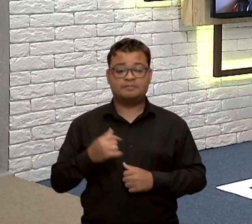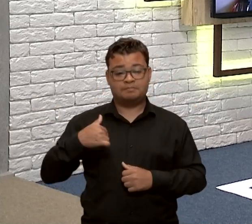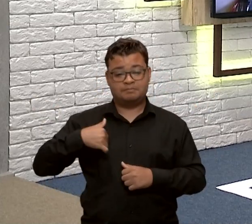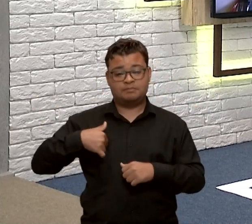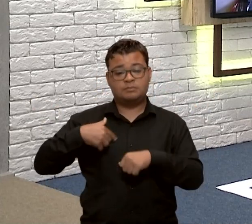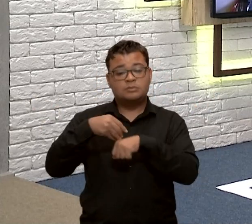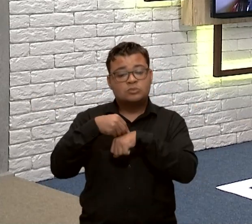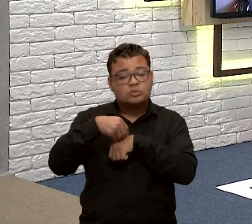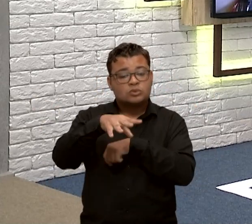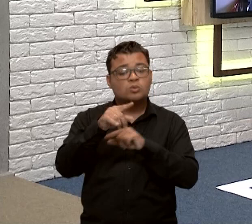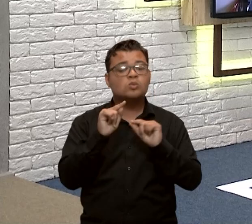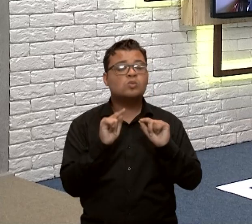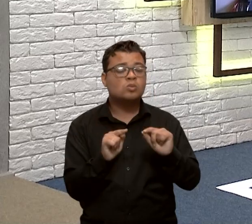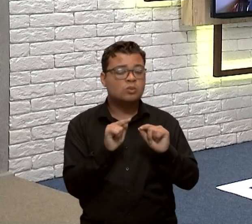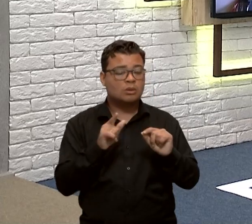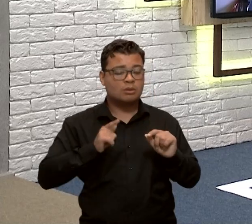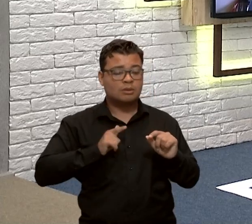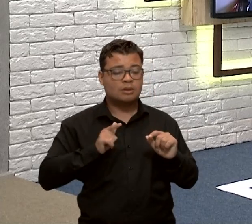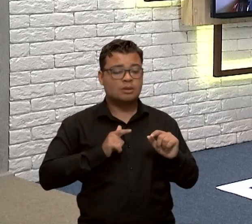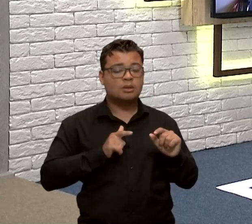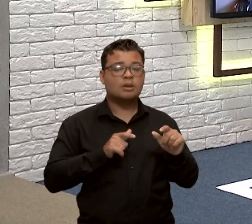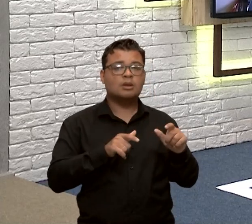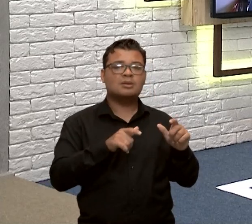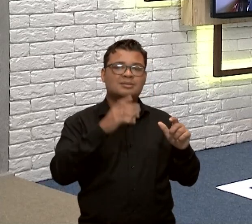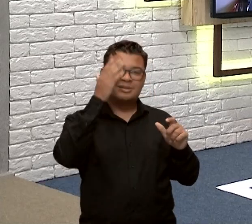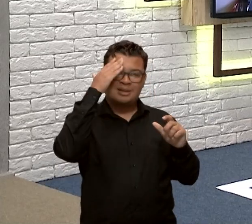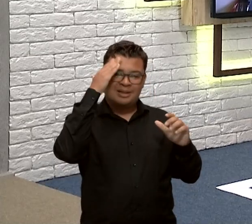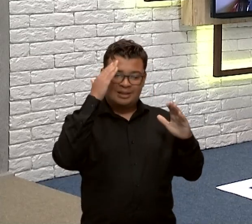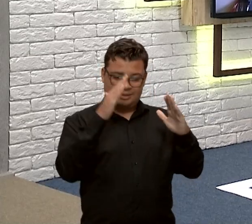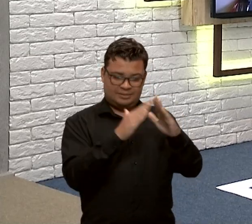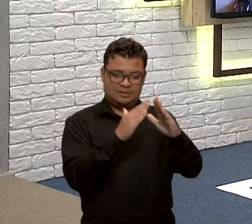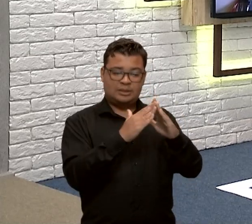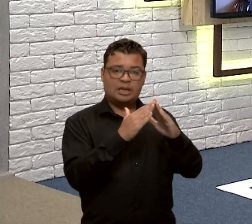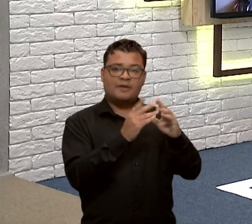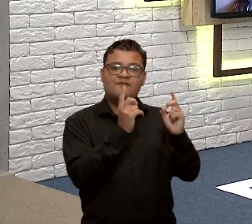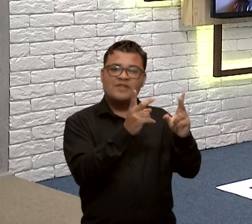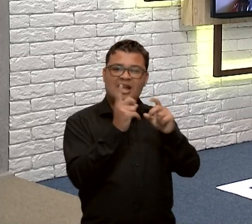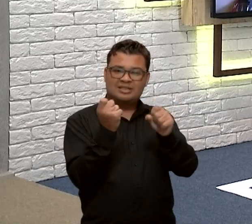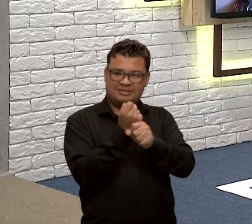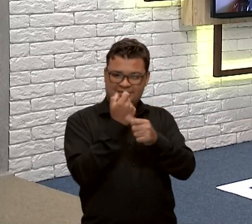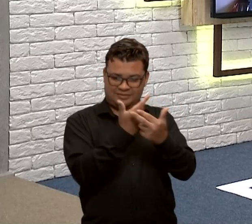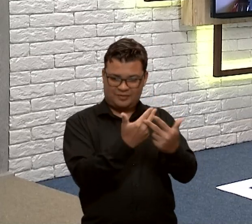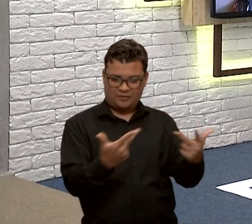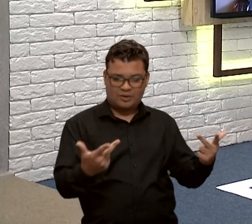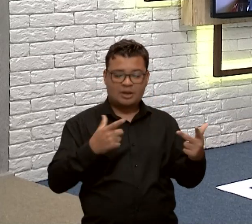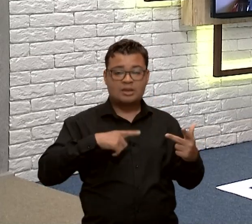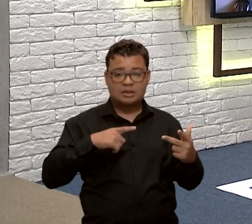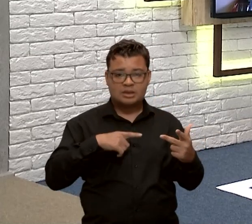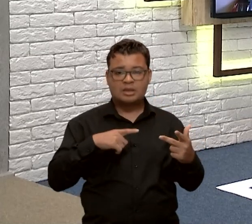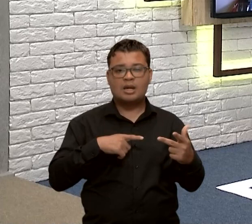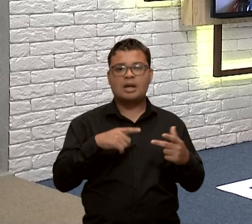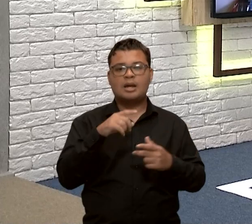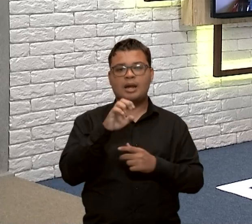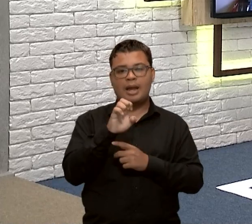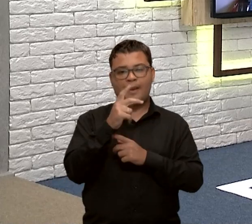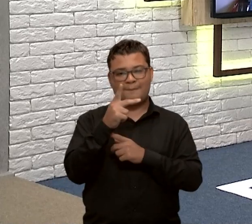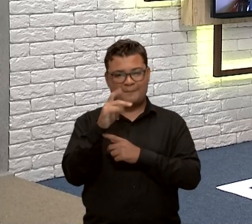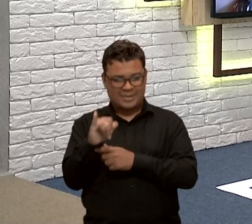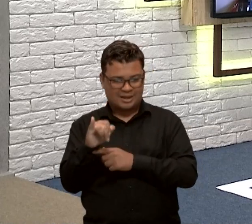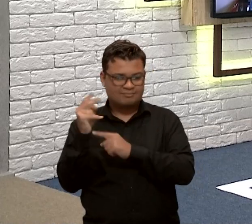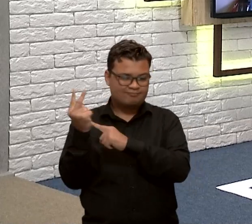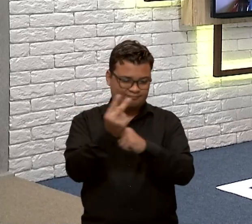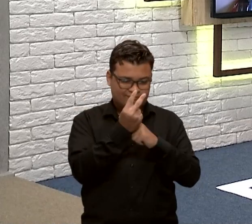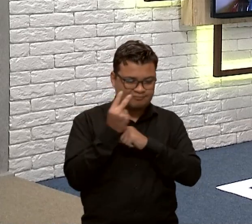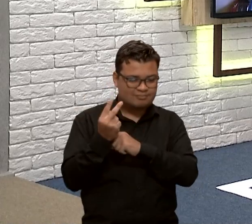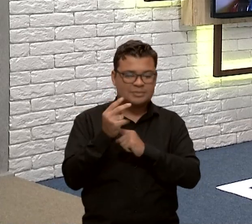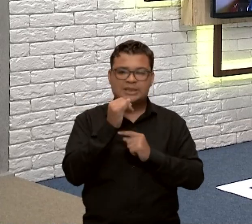é você procurar nessas casas de construção equipamentos de EPI, bloqueadores auditivos, para a gente tentar aqui,